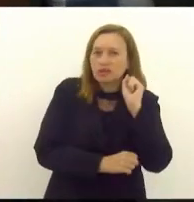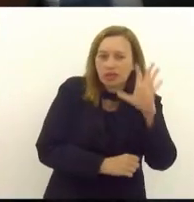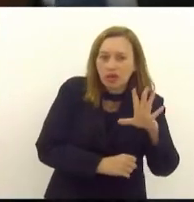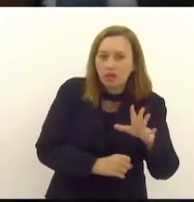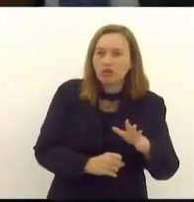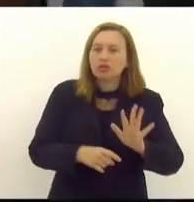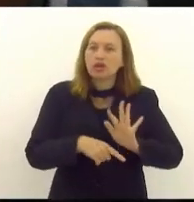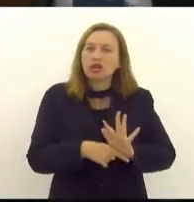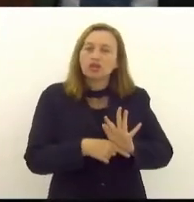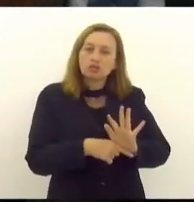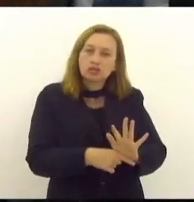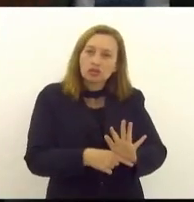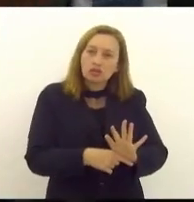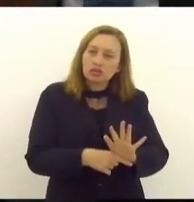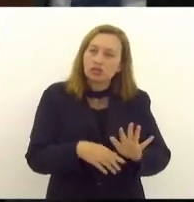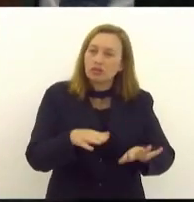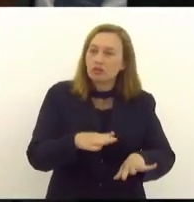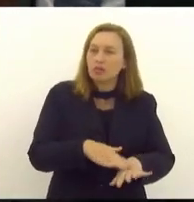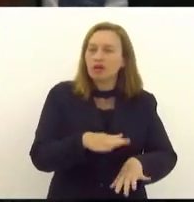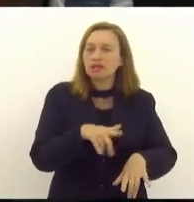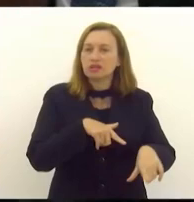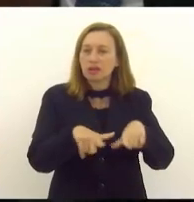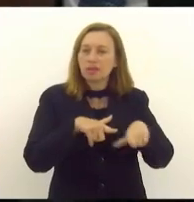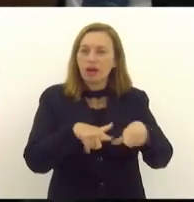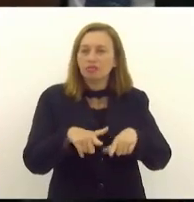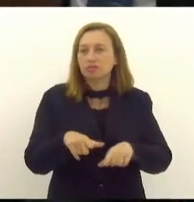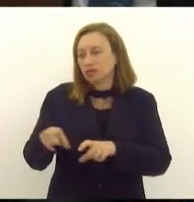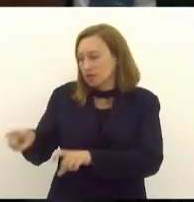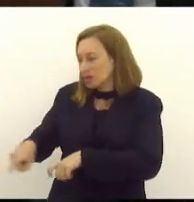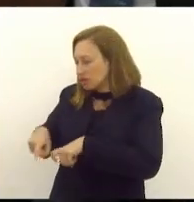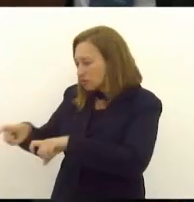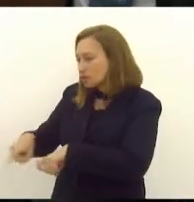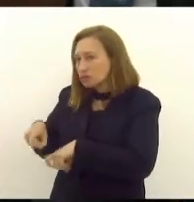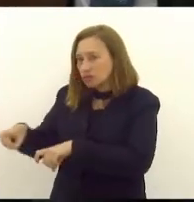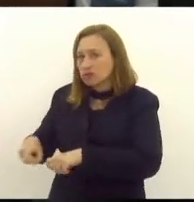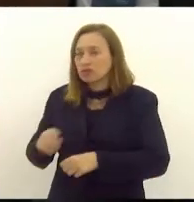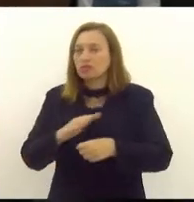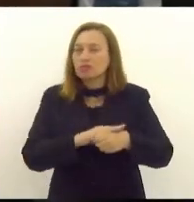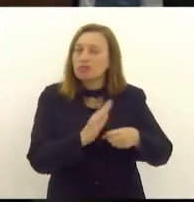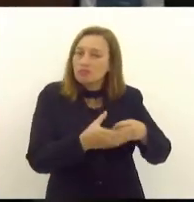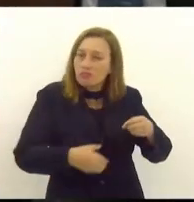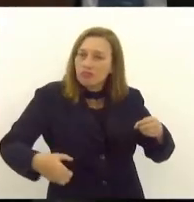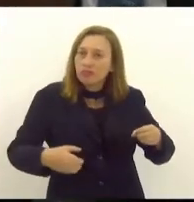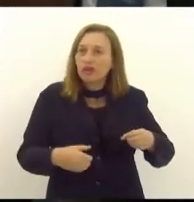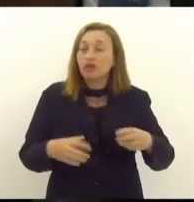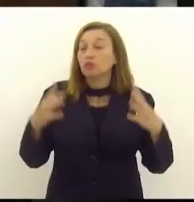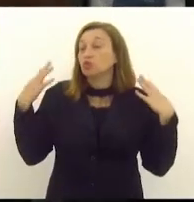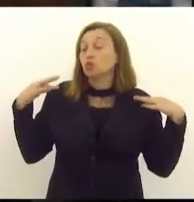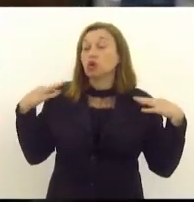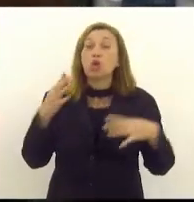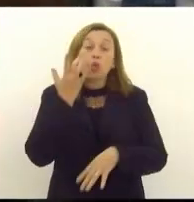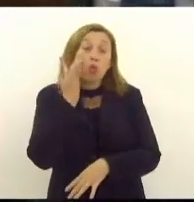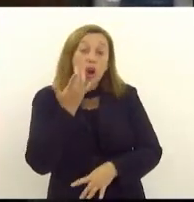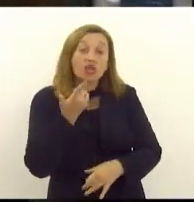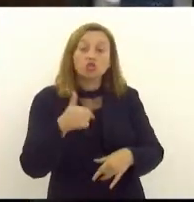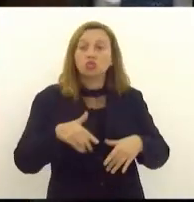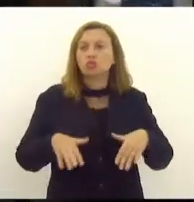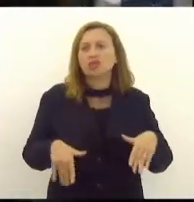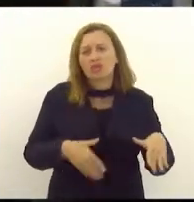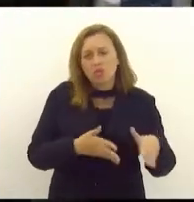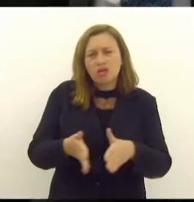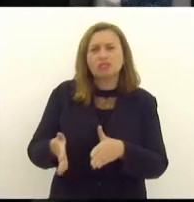tá gerando emprego na agricultura no saneamento no Turismo Então eu acho que esse é o